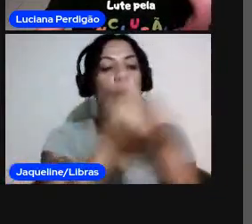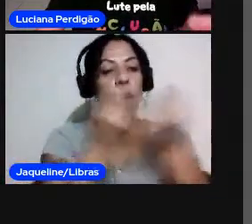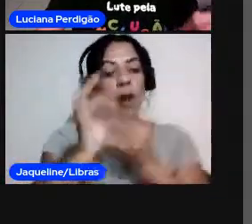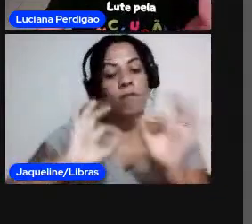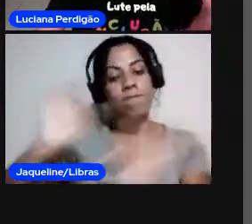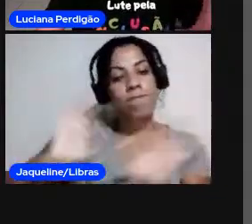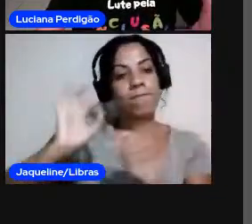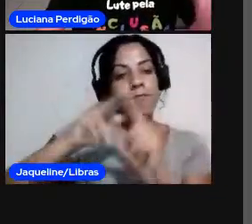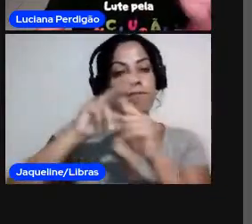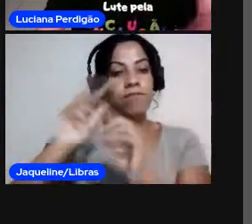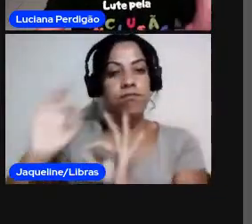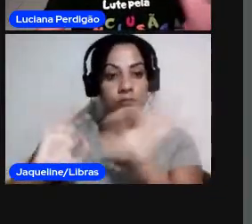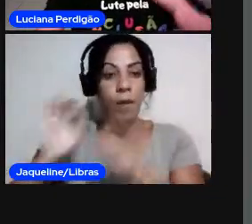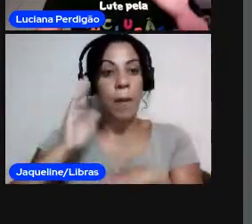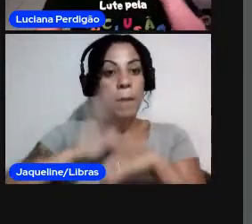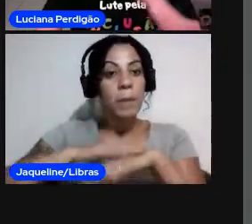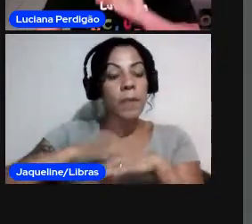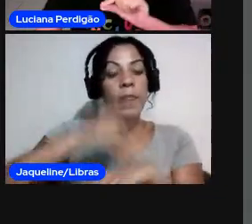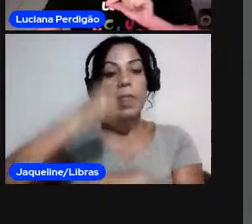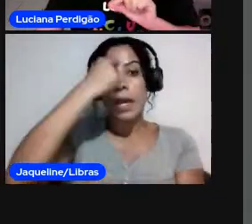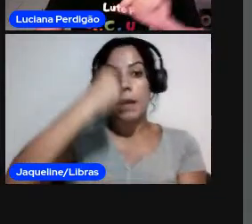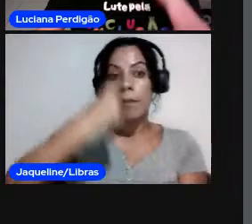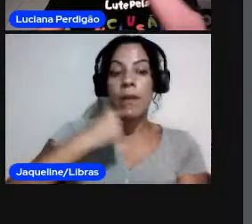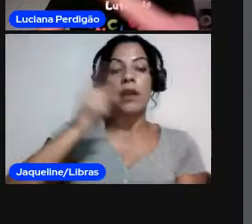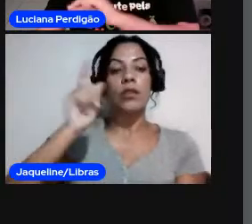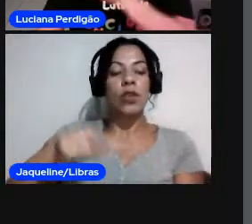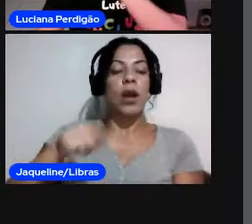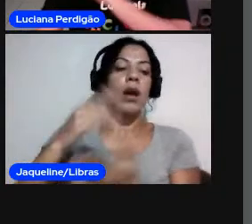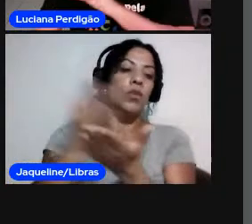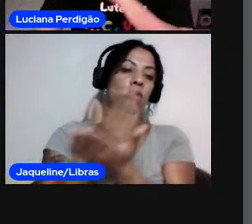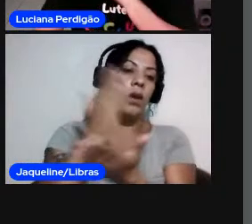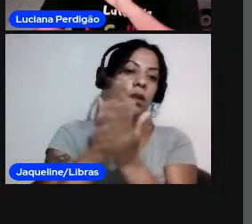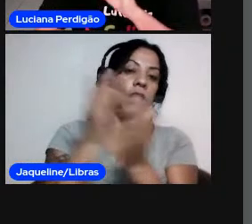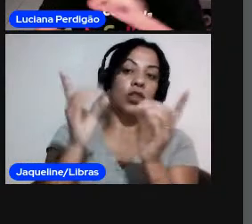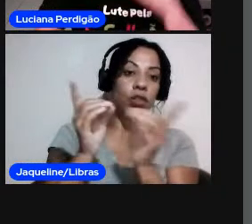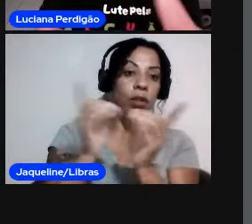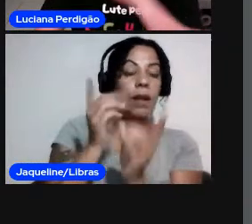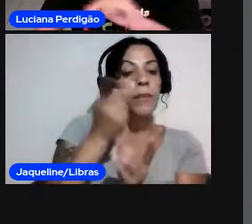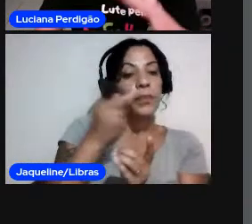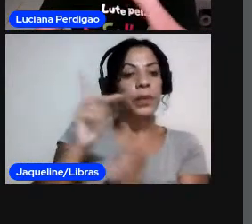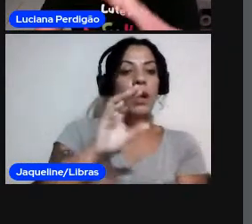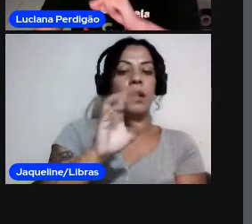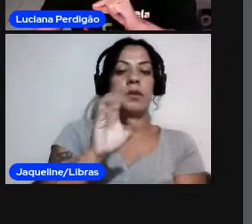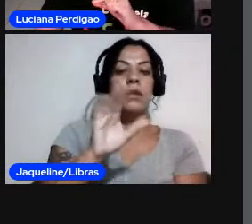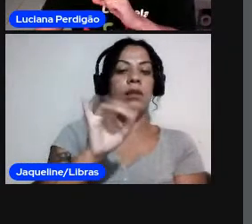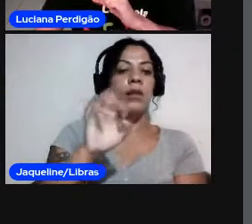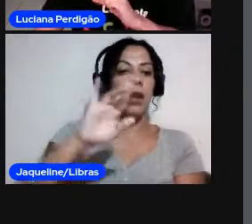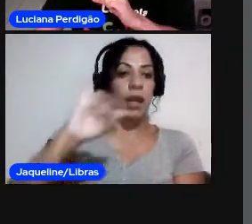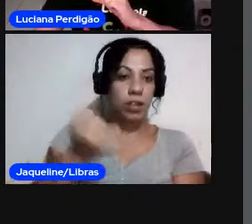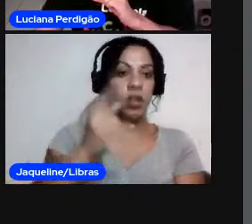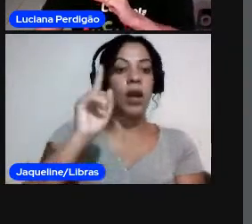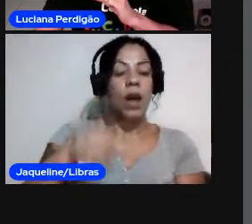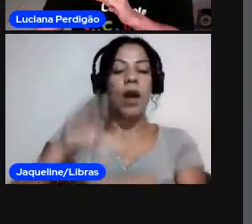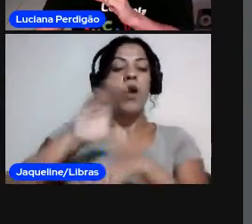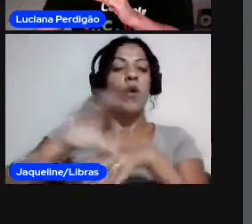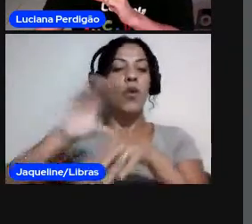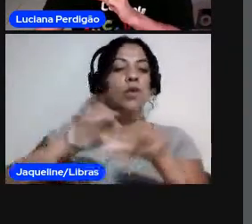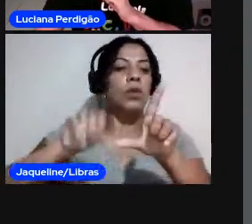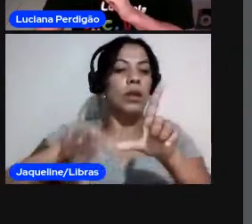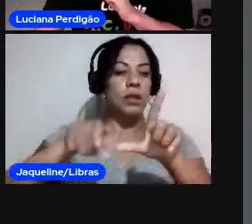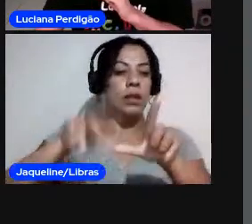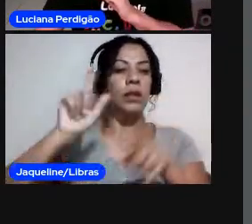as imagens dos cadernos didáticos da Fundação CCERG, né, do curso de graduação e licenciatura